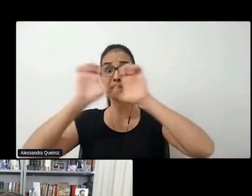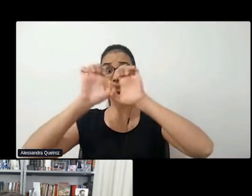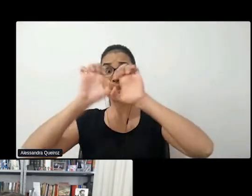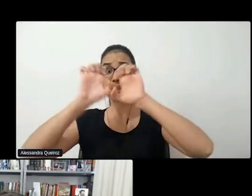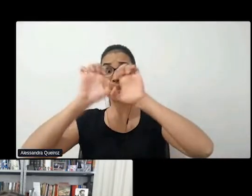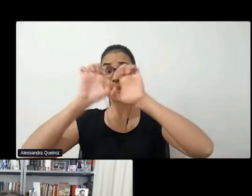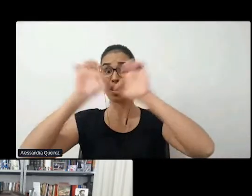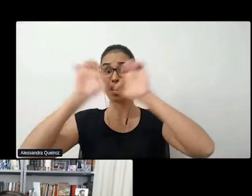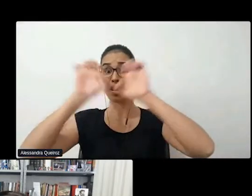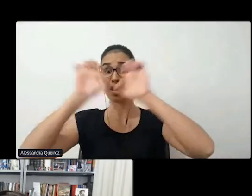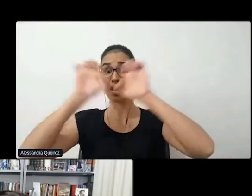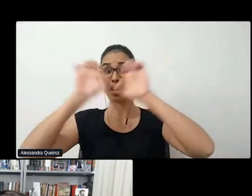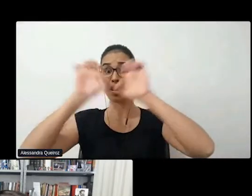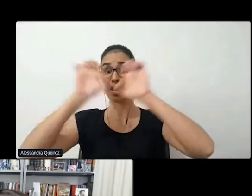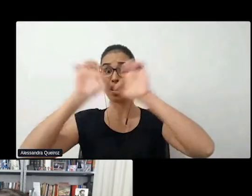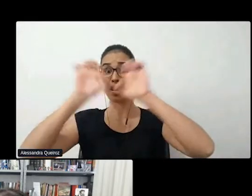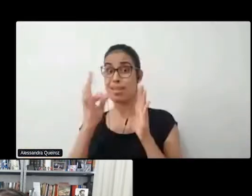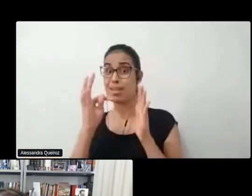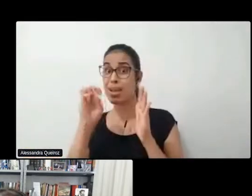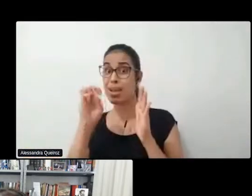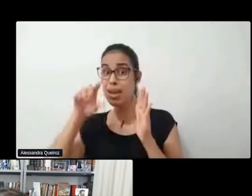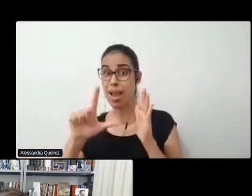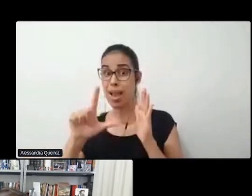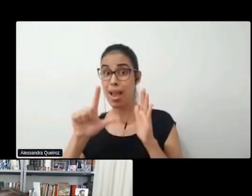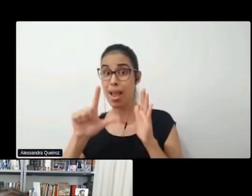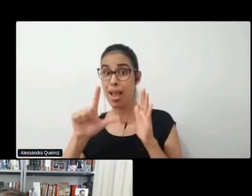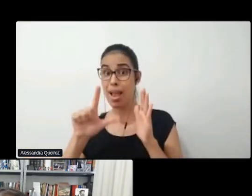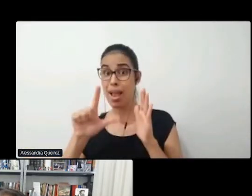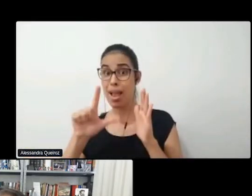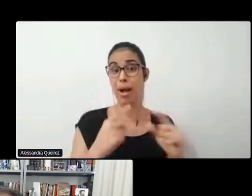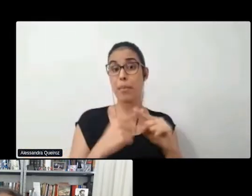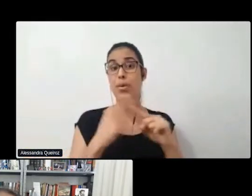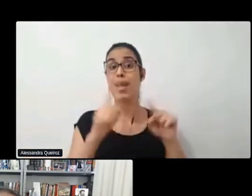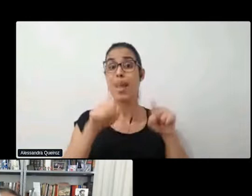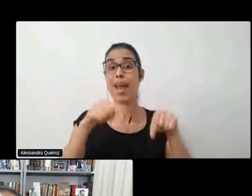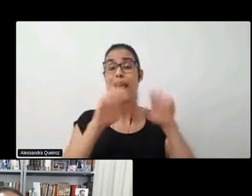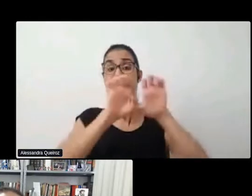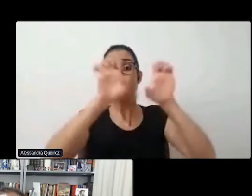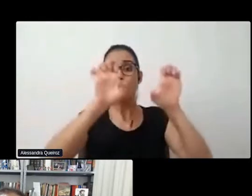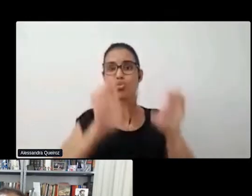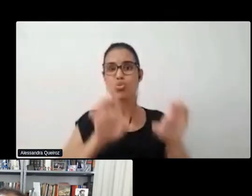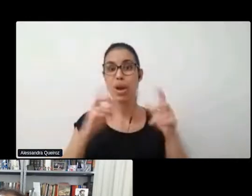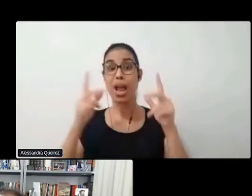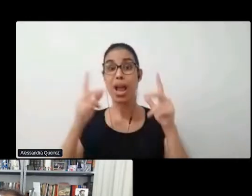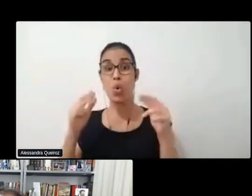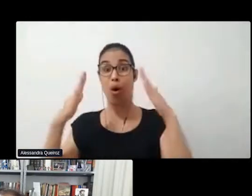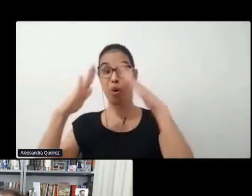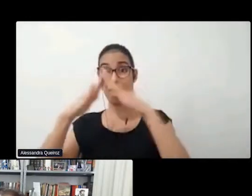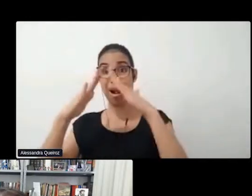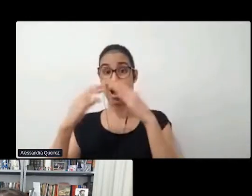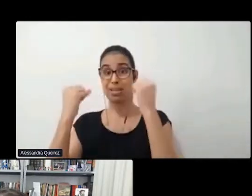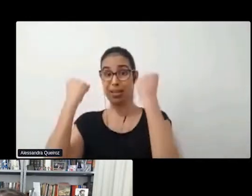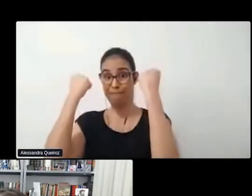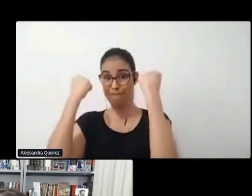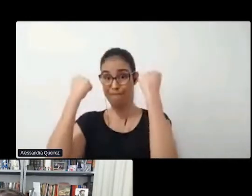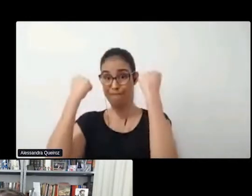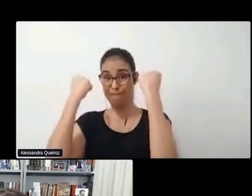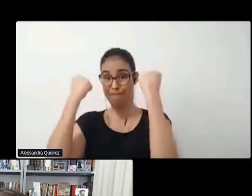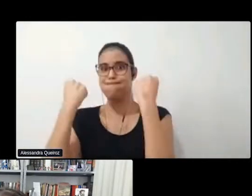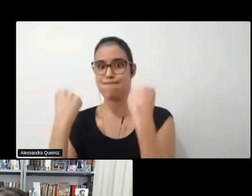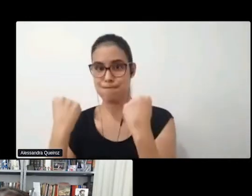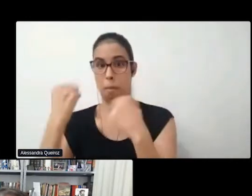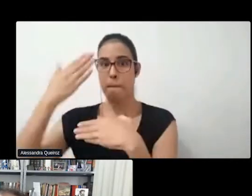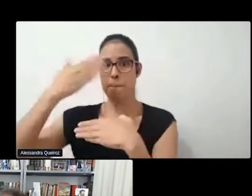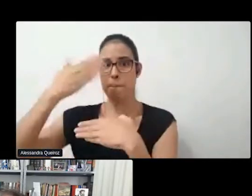se a gente não pensa, trazendo uma analogia de uma casa, se eu não faço os fundamentos da casa sólidos,